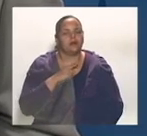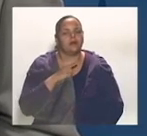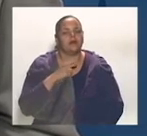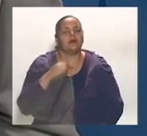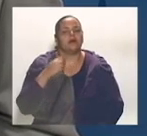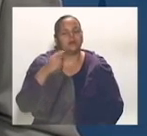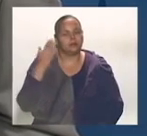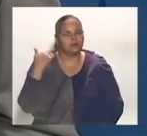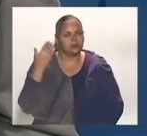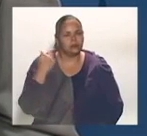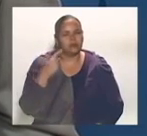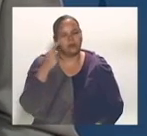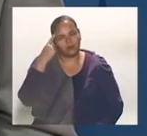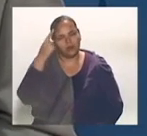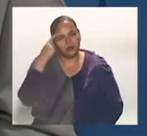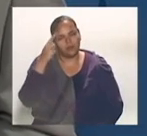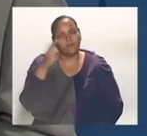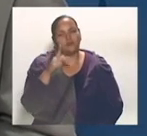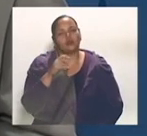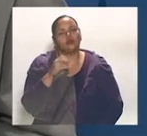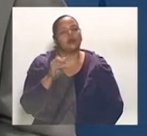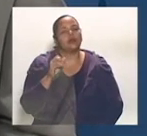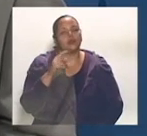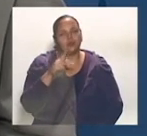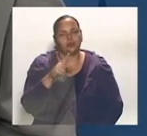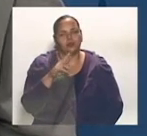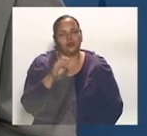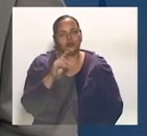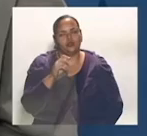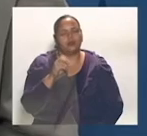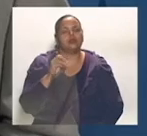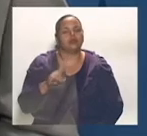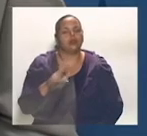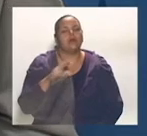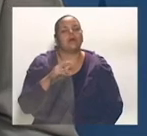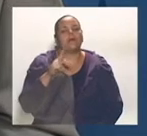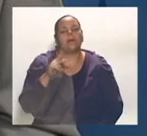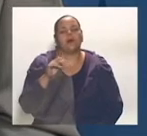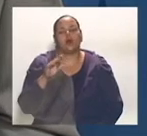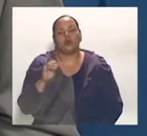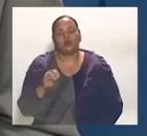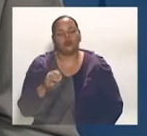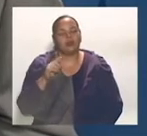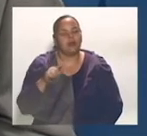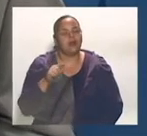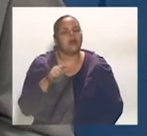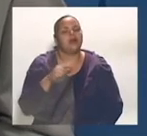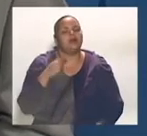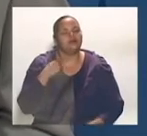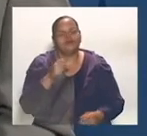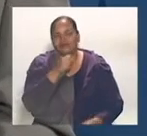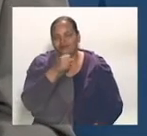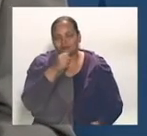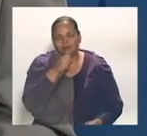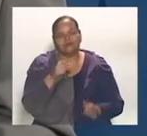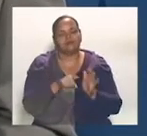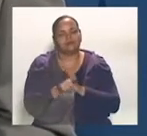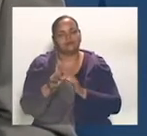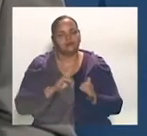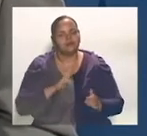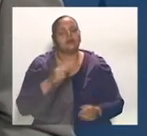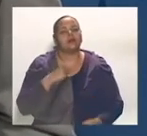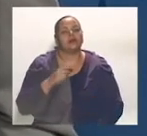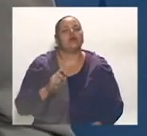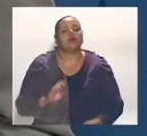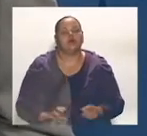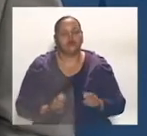para o caso de doping. Houve uma grita geral do STJD, Superior Tribunal de Justiça Desportiva. Eu me lembro à época, como procurador,